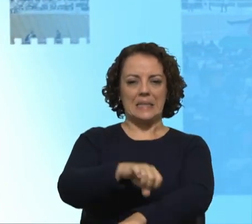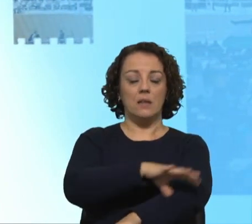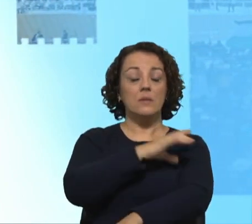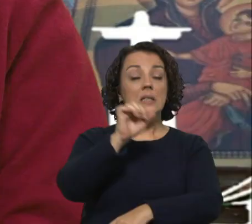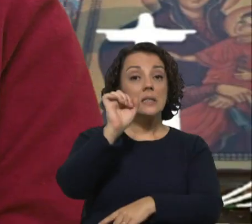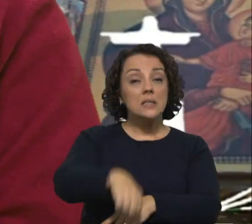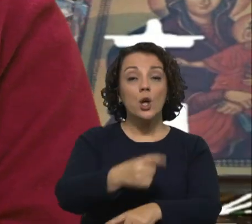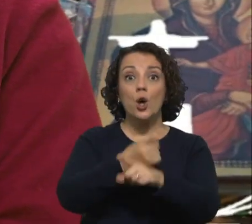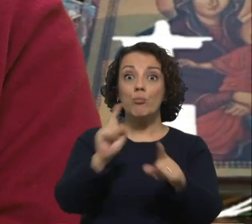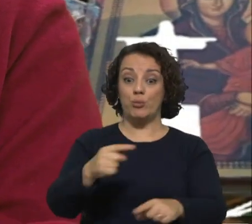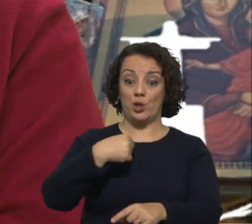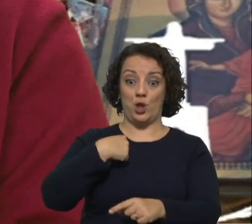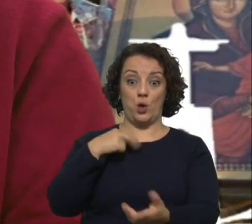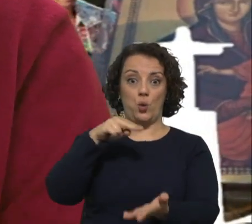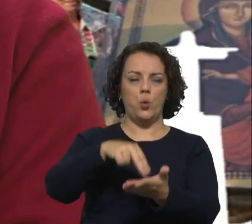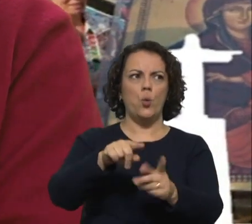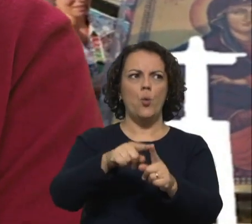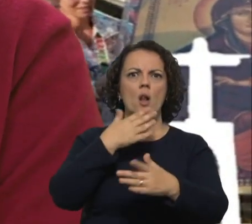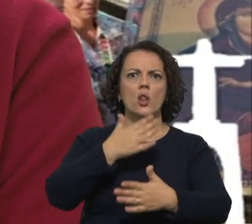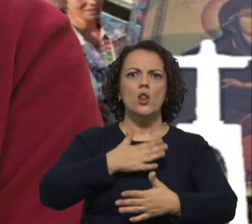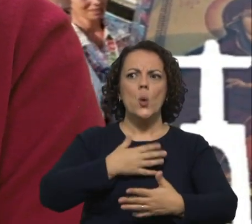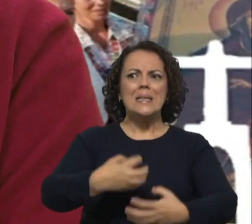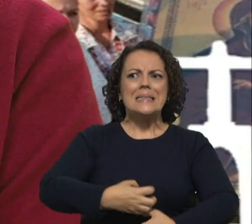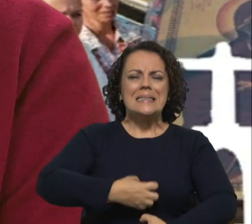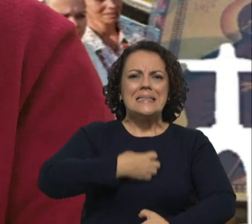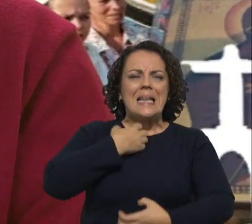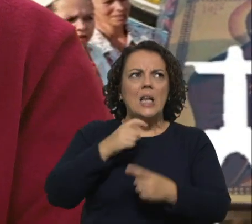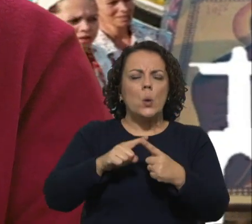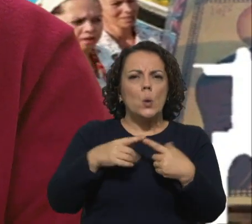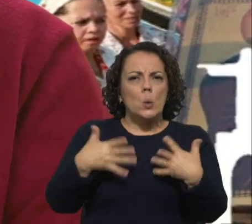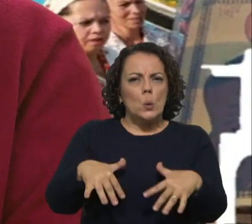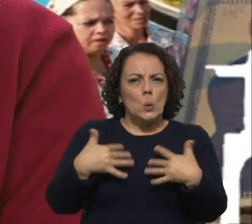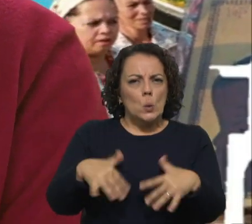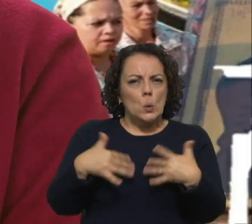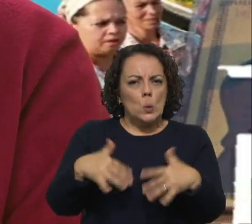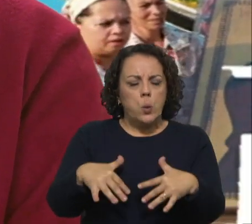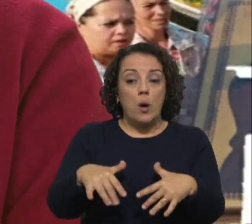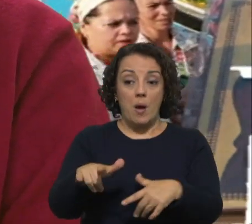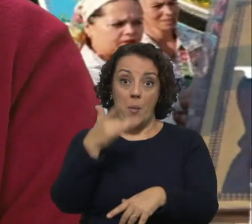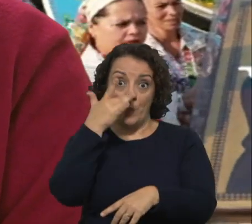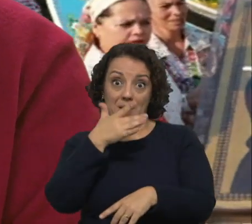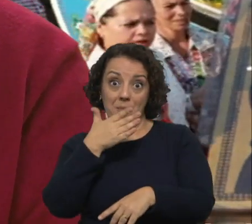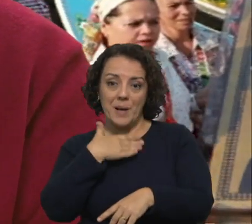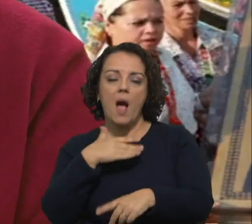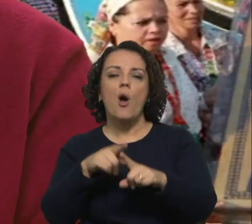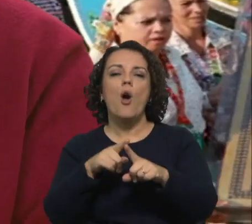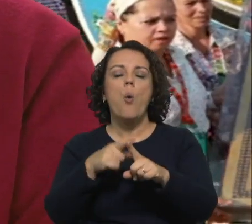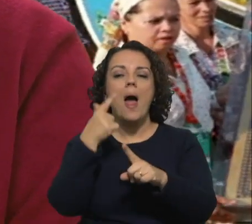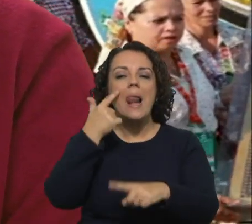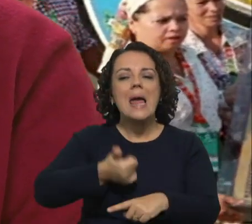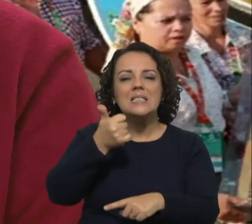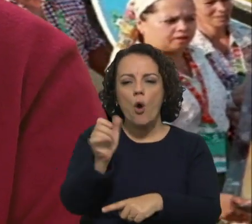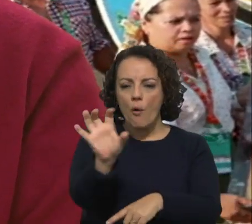minha opinião, foi muito cru, não é? E, portanto, o preto e branco ajuda a transmitir essa ideia do cru, dar destaque não às cores, mas às formas,